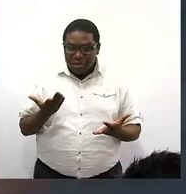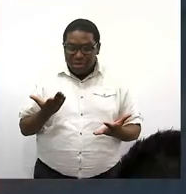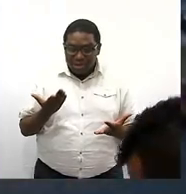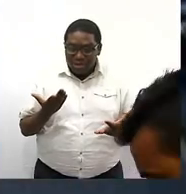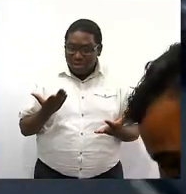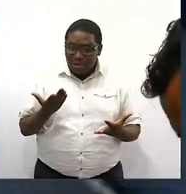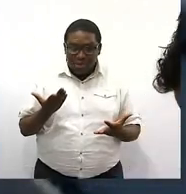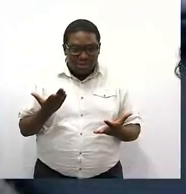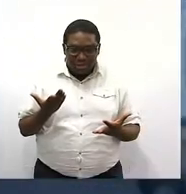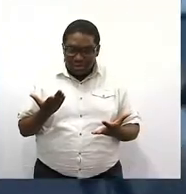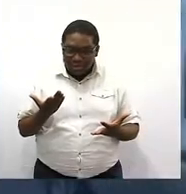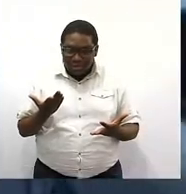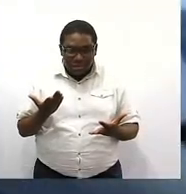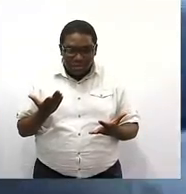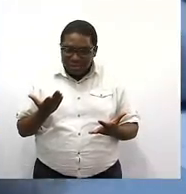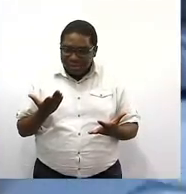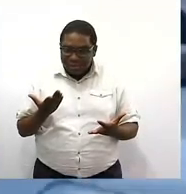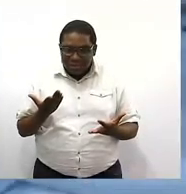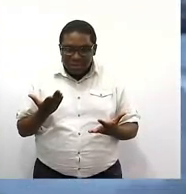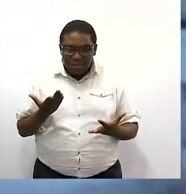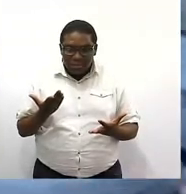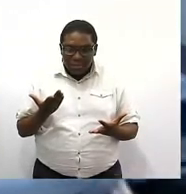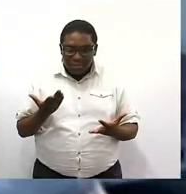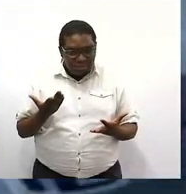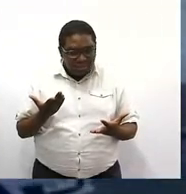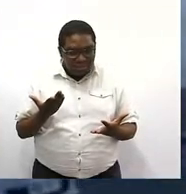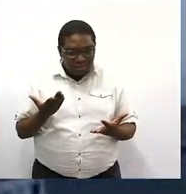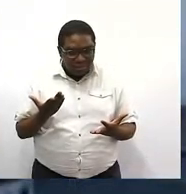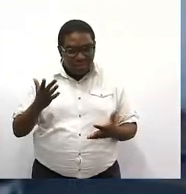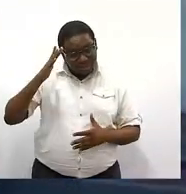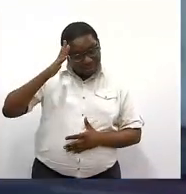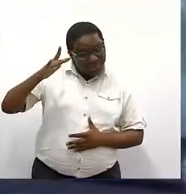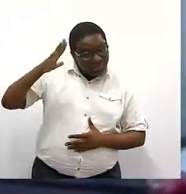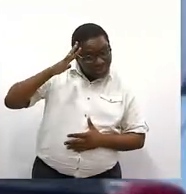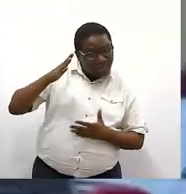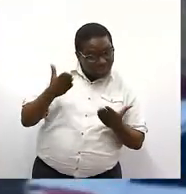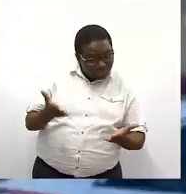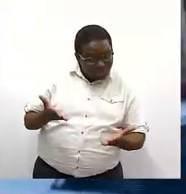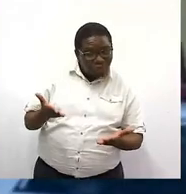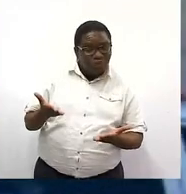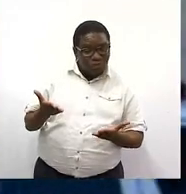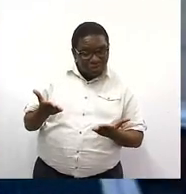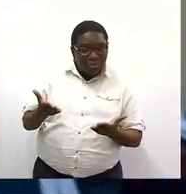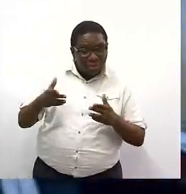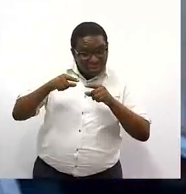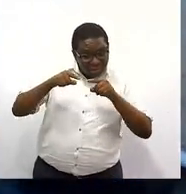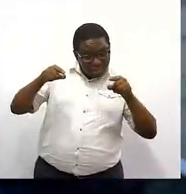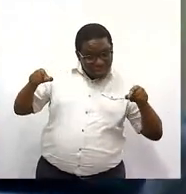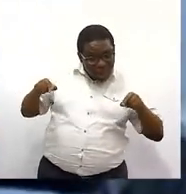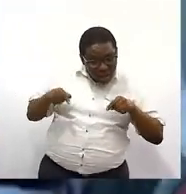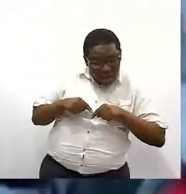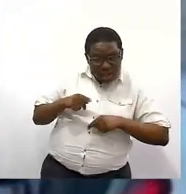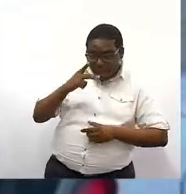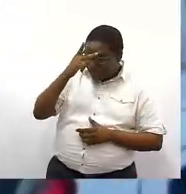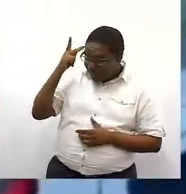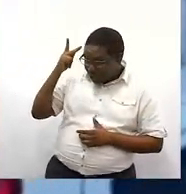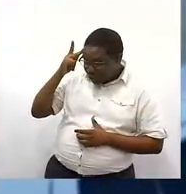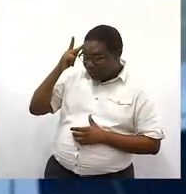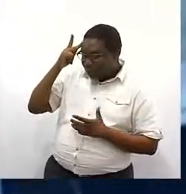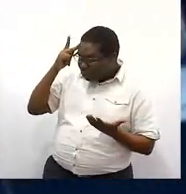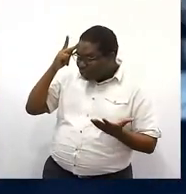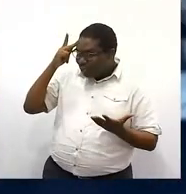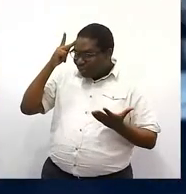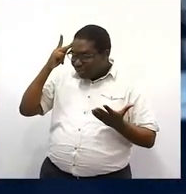os casarins, né, da cidade do Recife. Então imaginem essas salas repletas de pessoas, logicamente